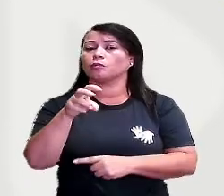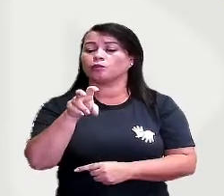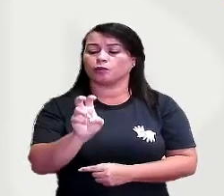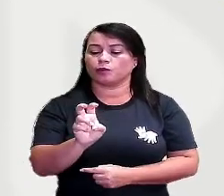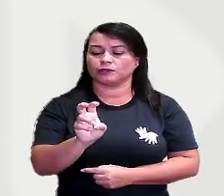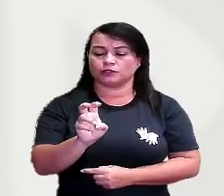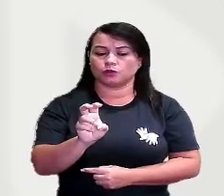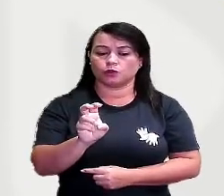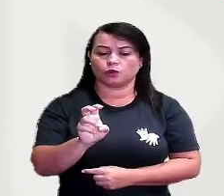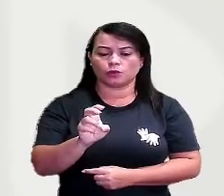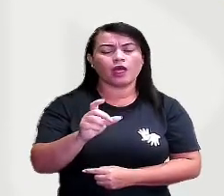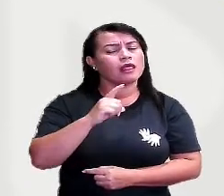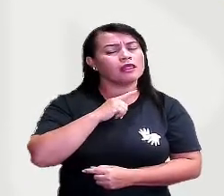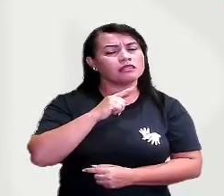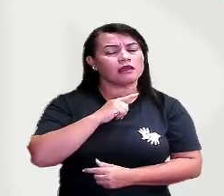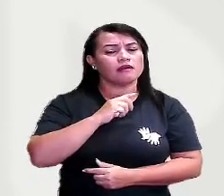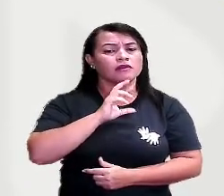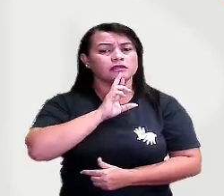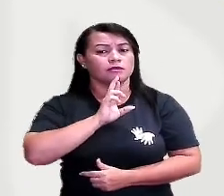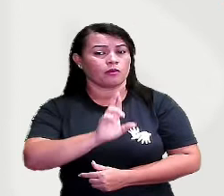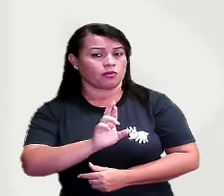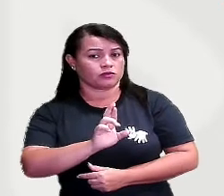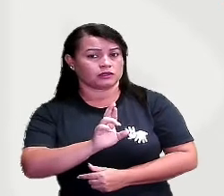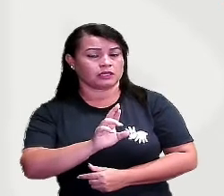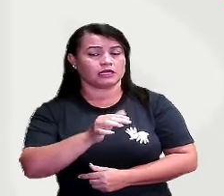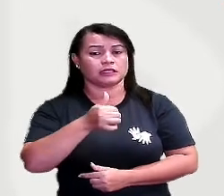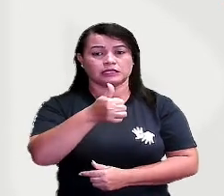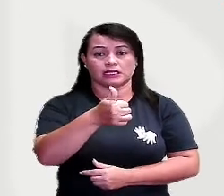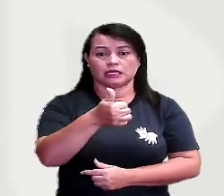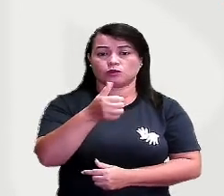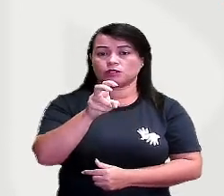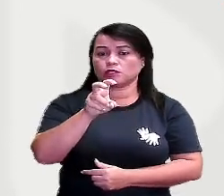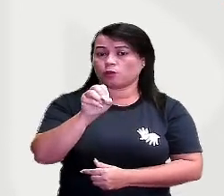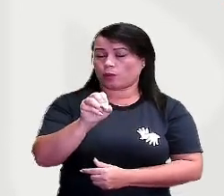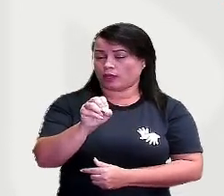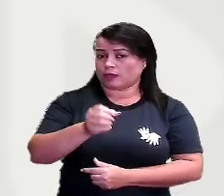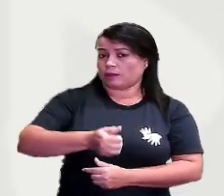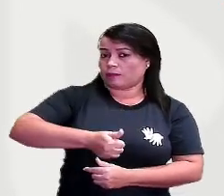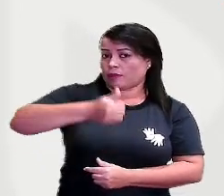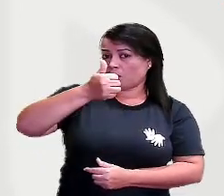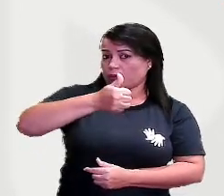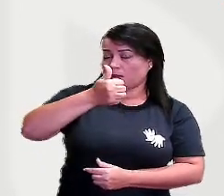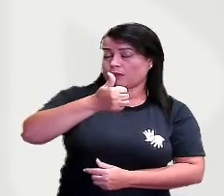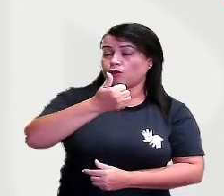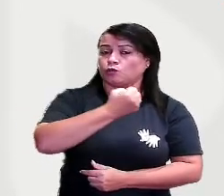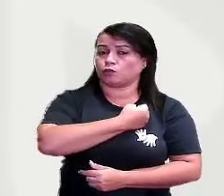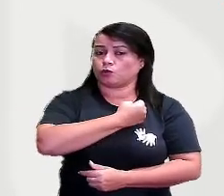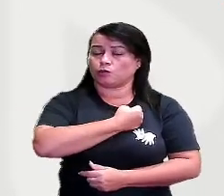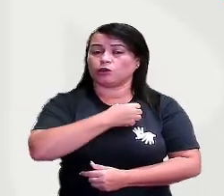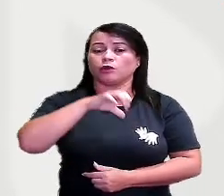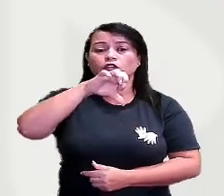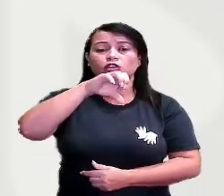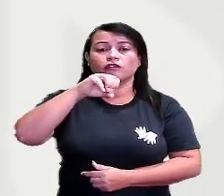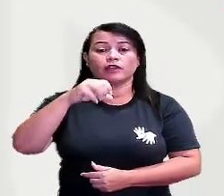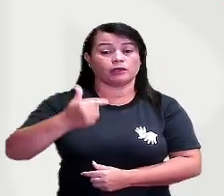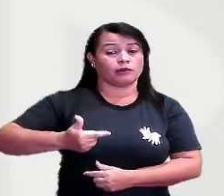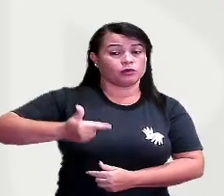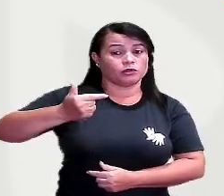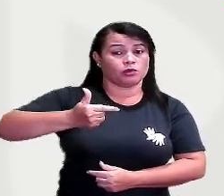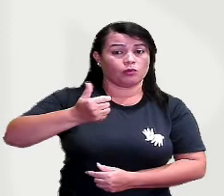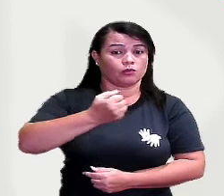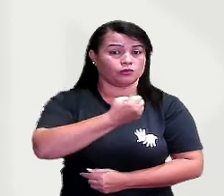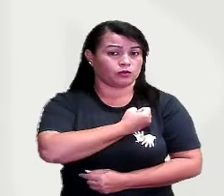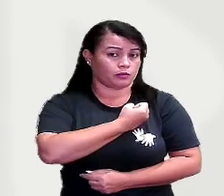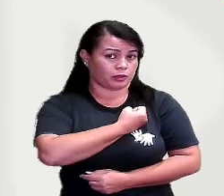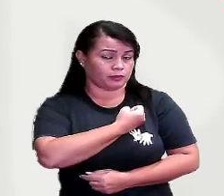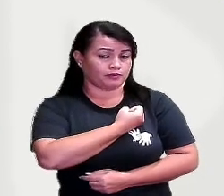5, obtendo os resultados 150 para o primeiro número e 90 para o segundo